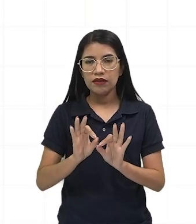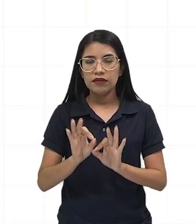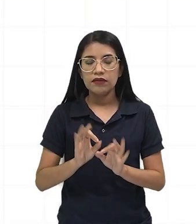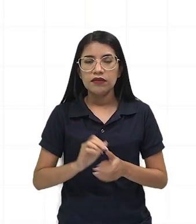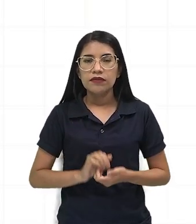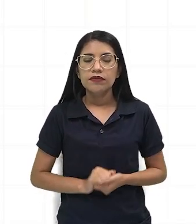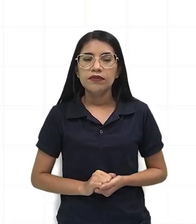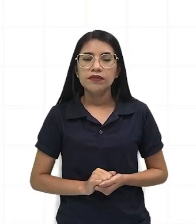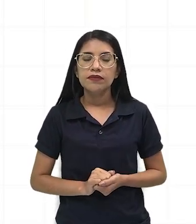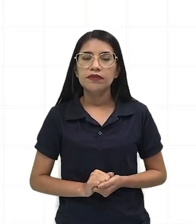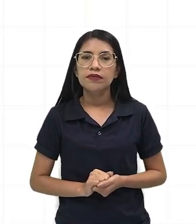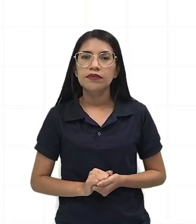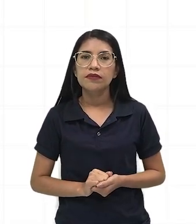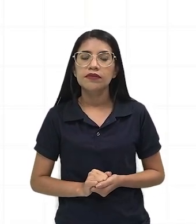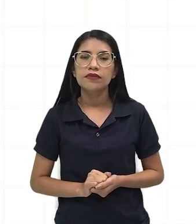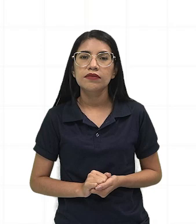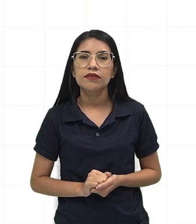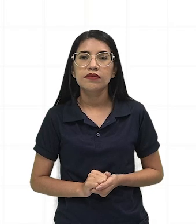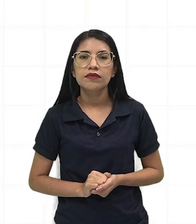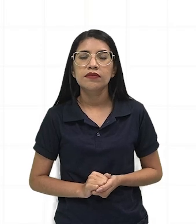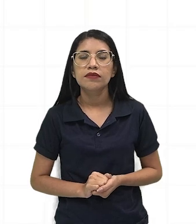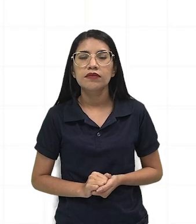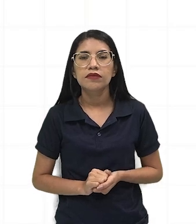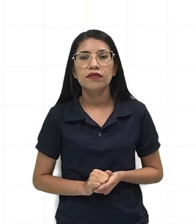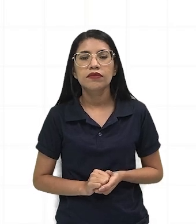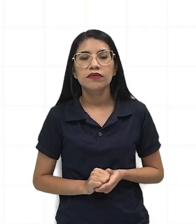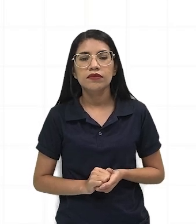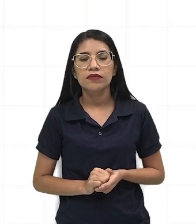primeiramente ordenar, olha,